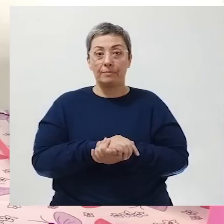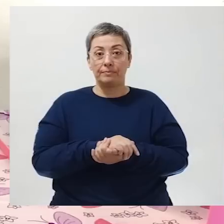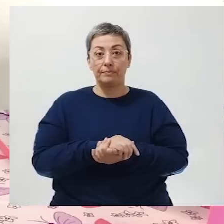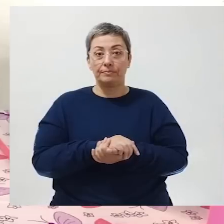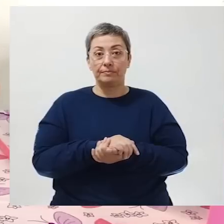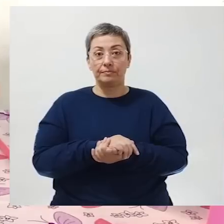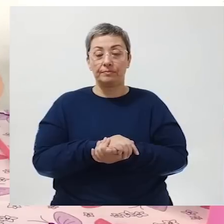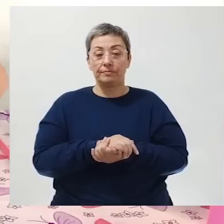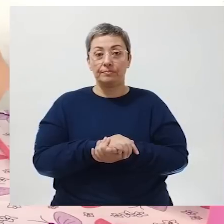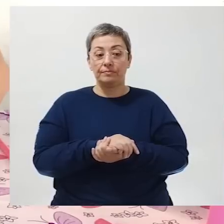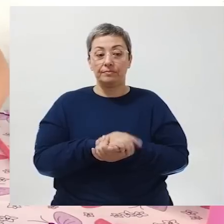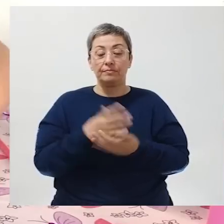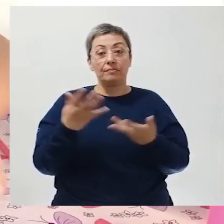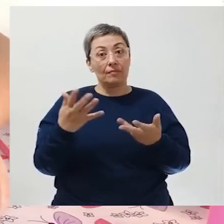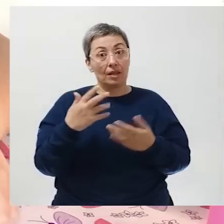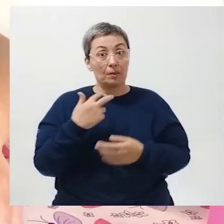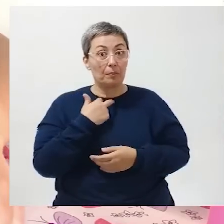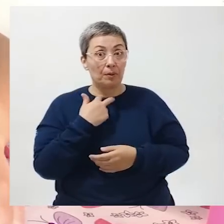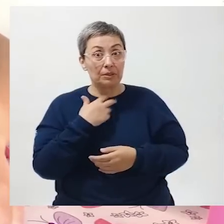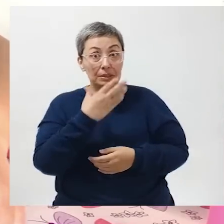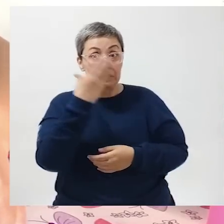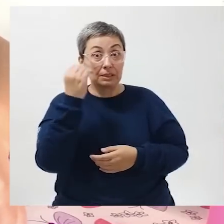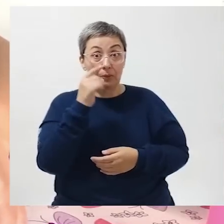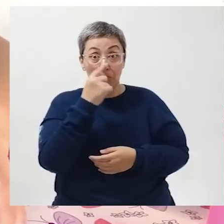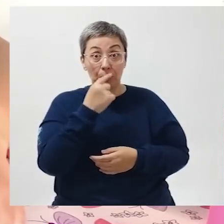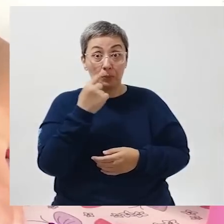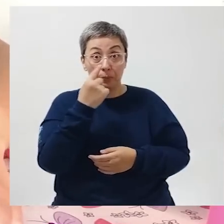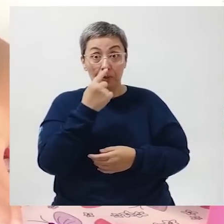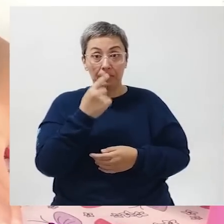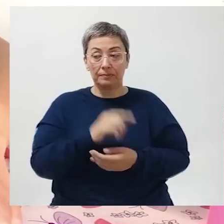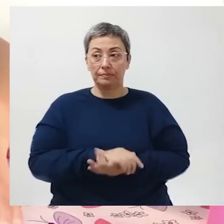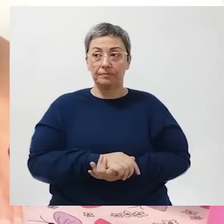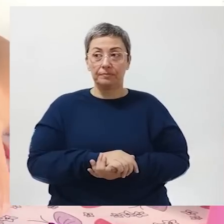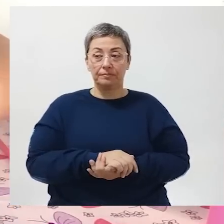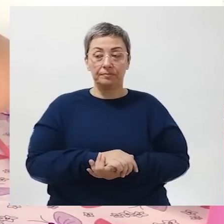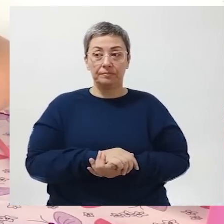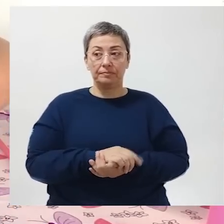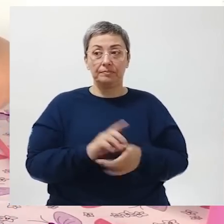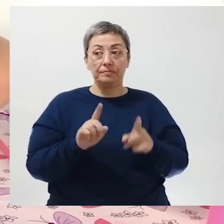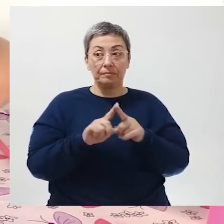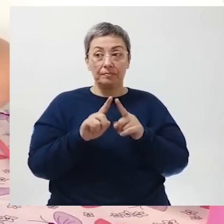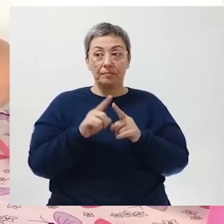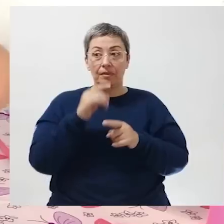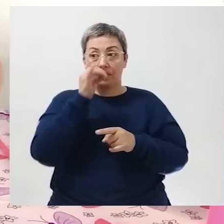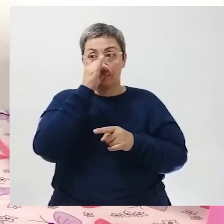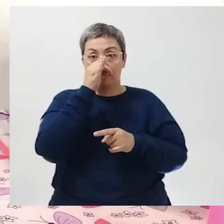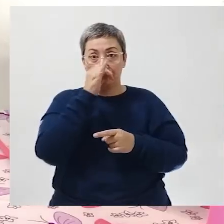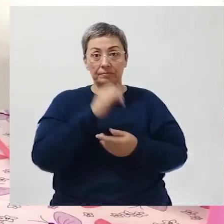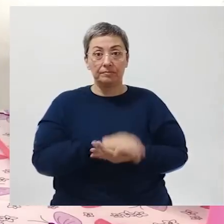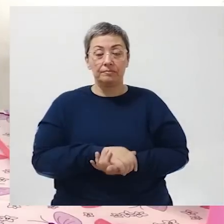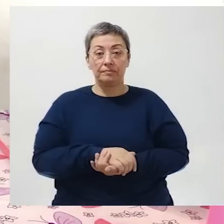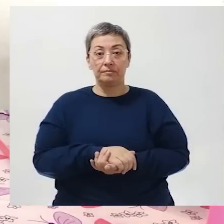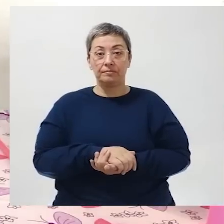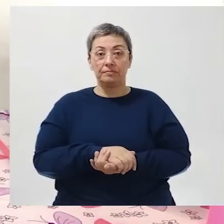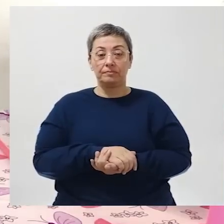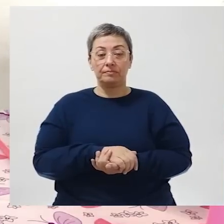tá? Ai, não pode esquecer do narizinho dele. Aqui os narizinhos do porquinho.